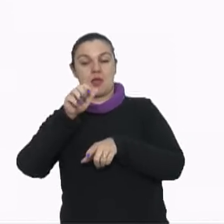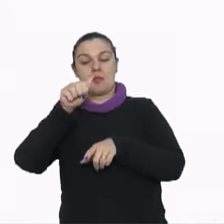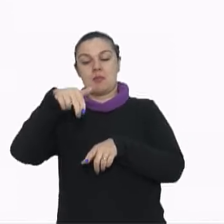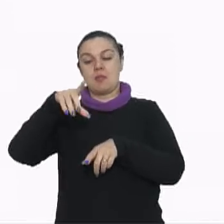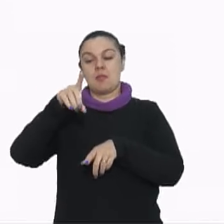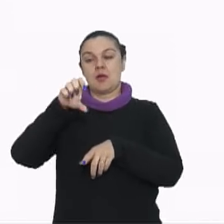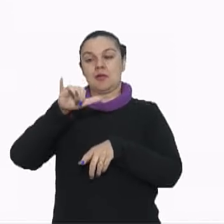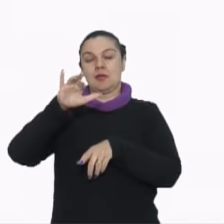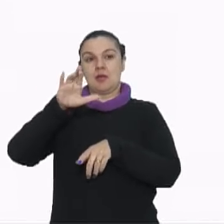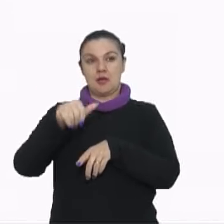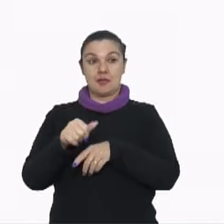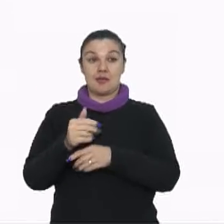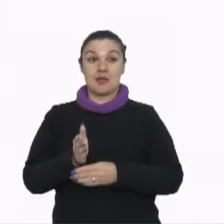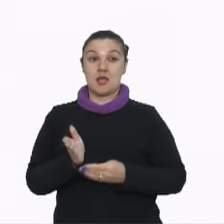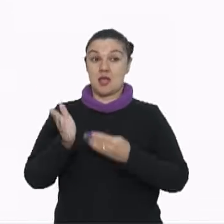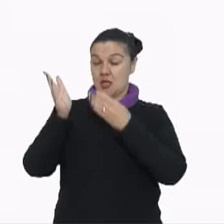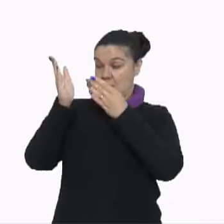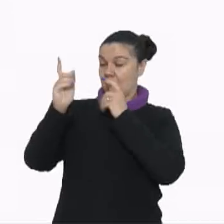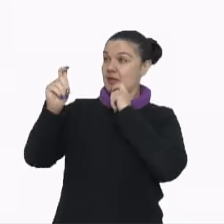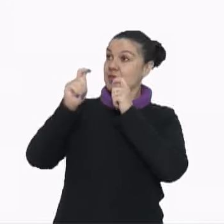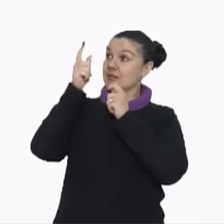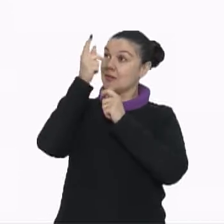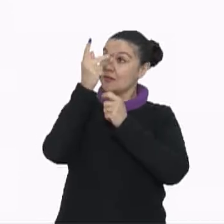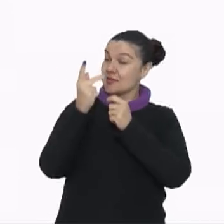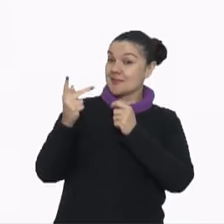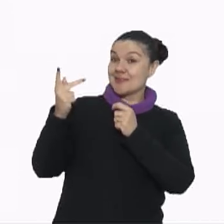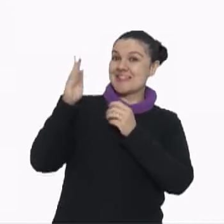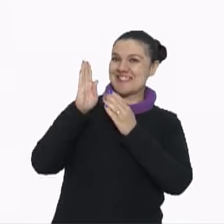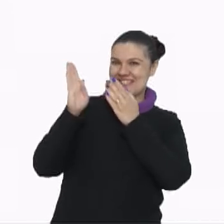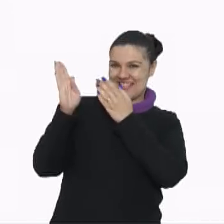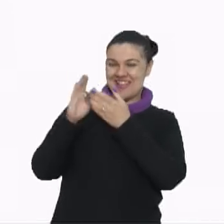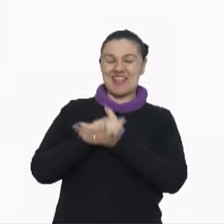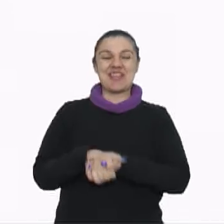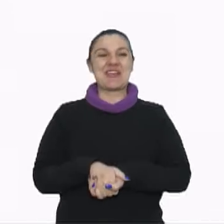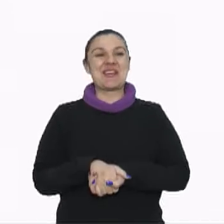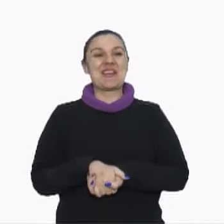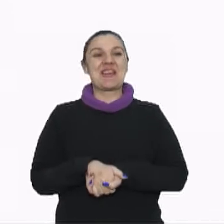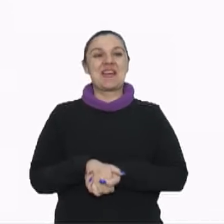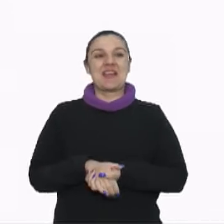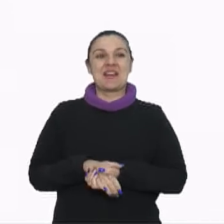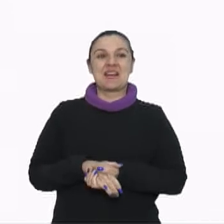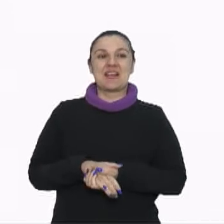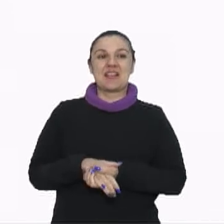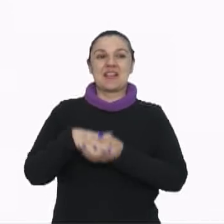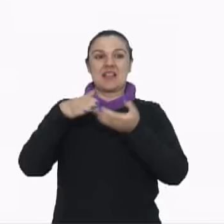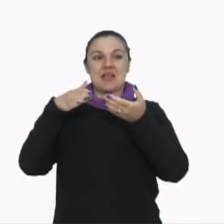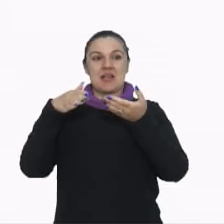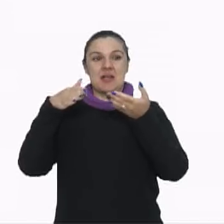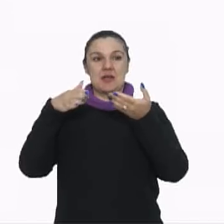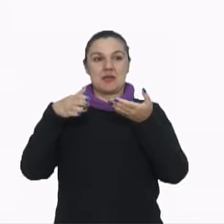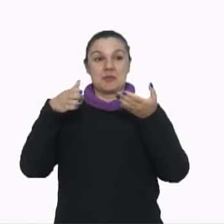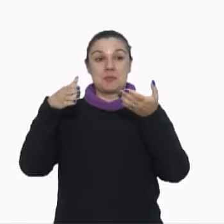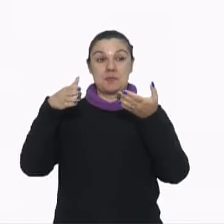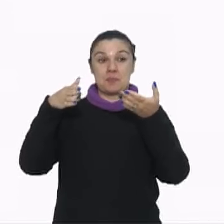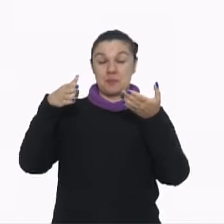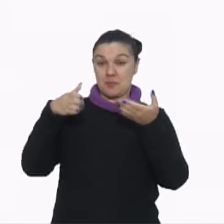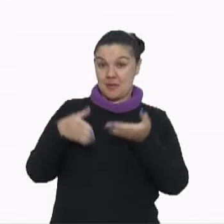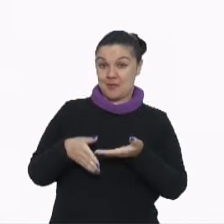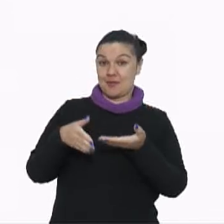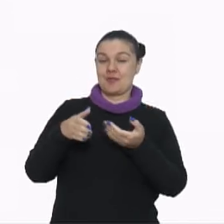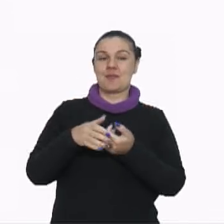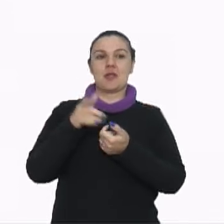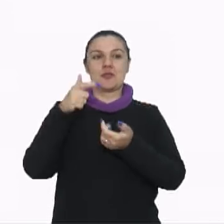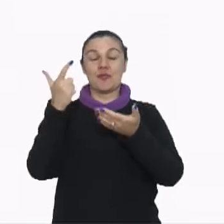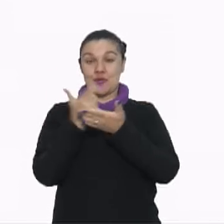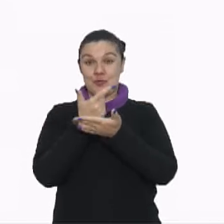professora colocou, tá na entrevista, uma ilustração dele ali, uma ilustração hoje, uma ilustração dele para